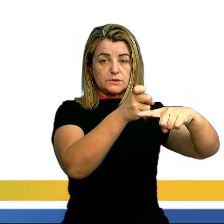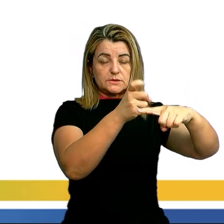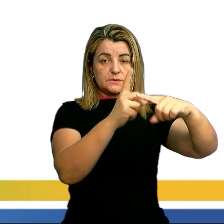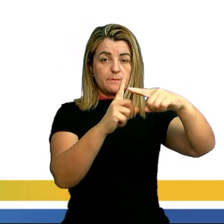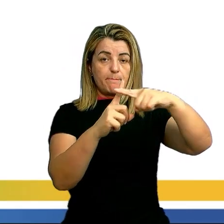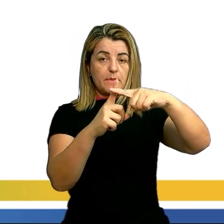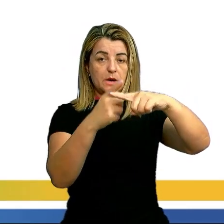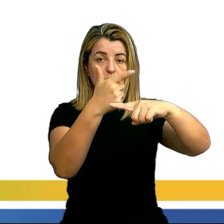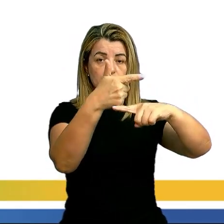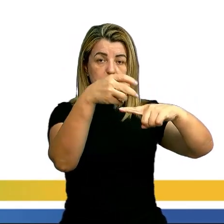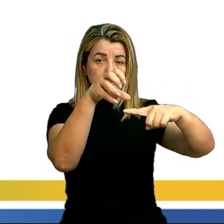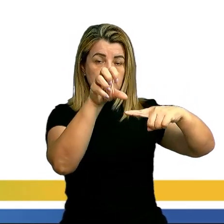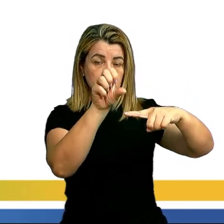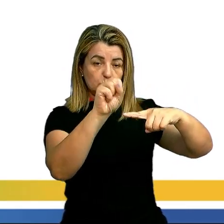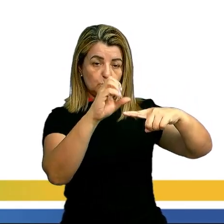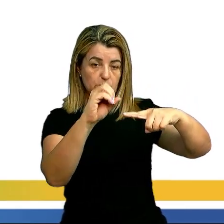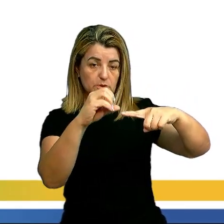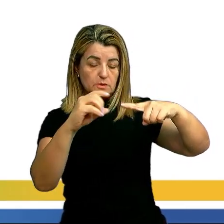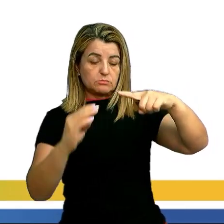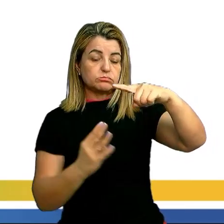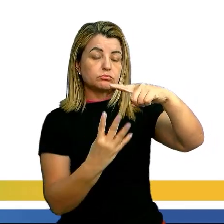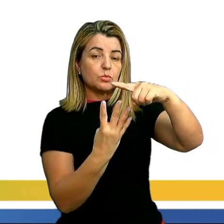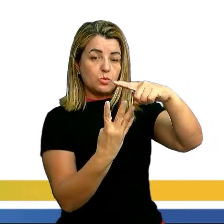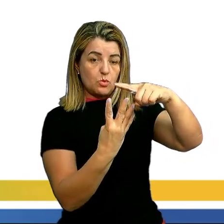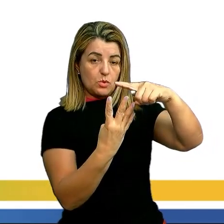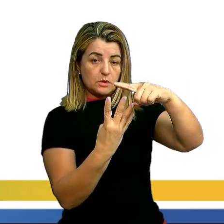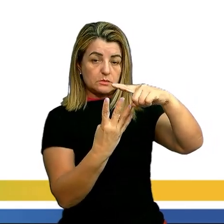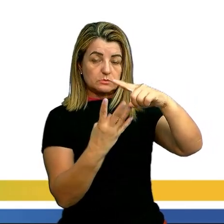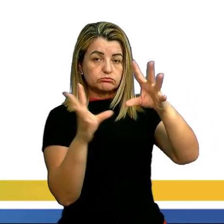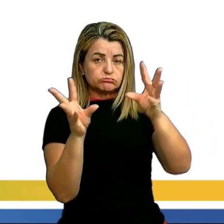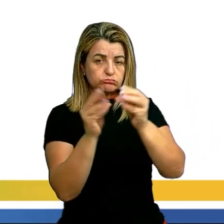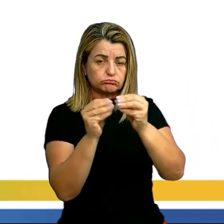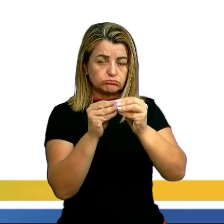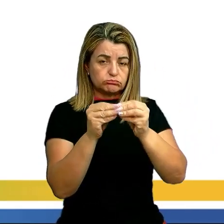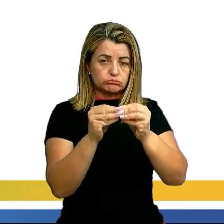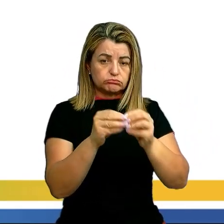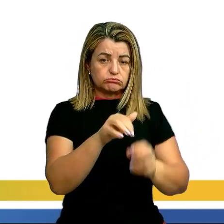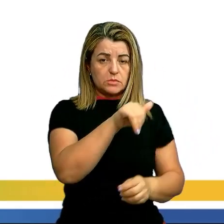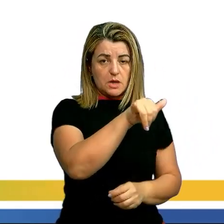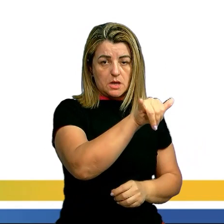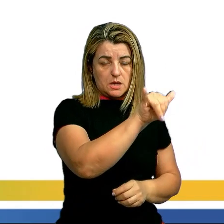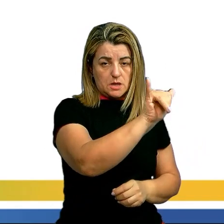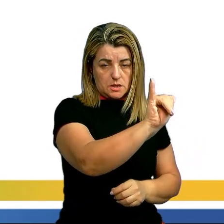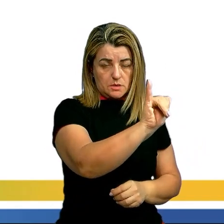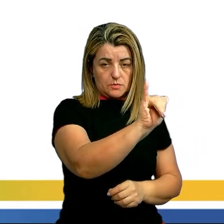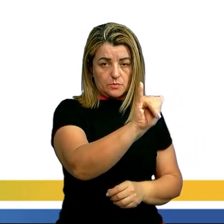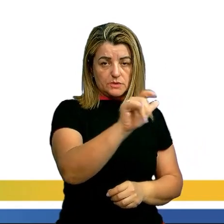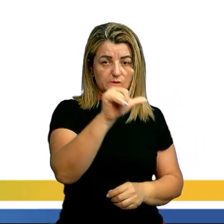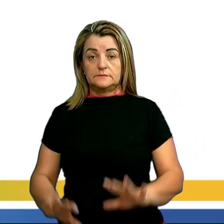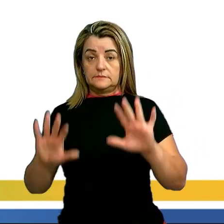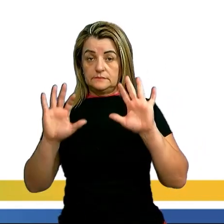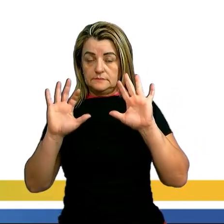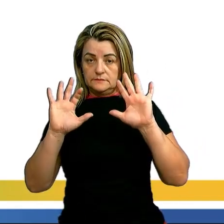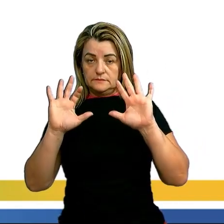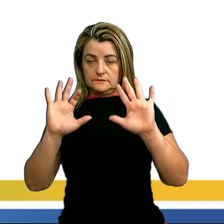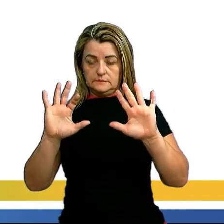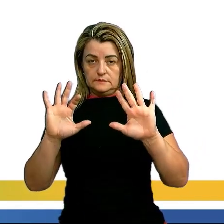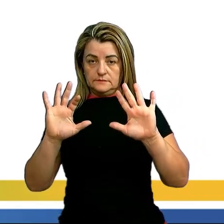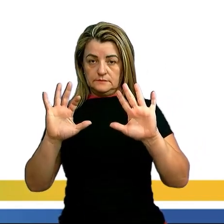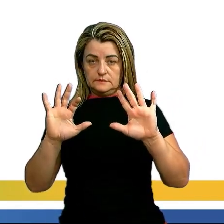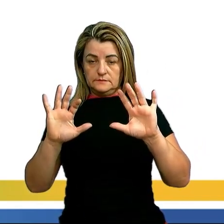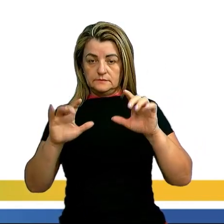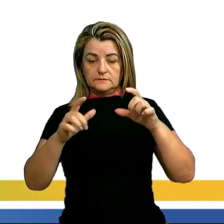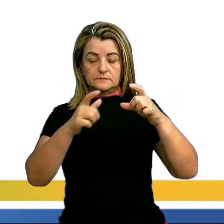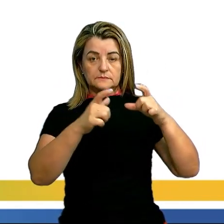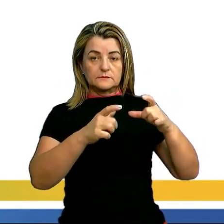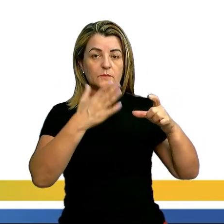vai ficar y menor ou igual que 1,25x mais 70. Assim, a